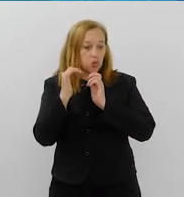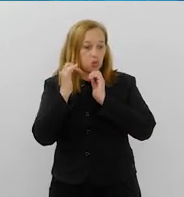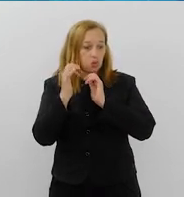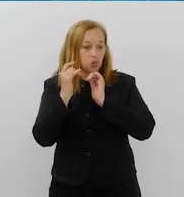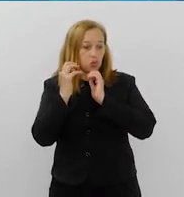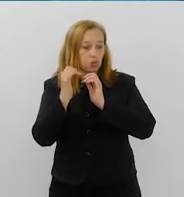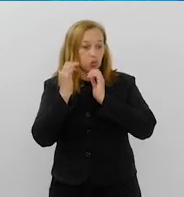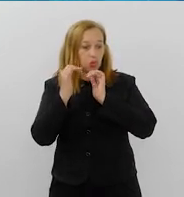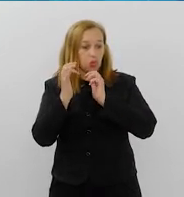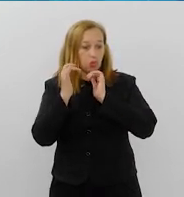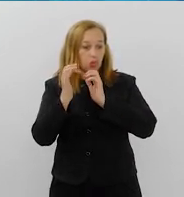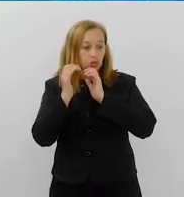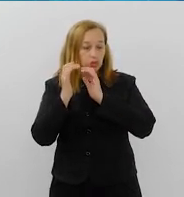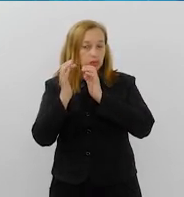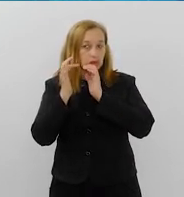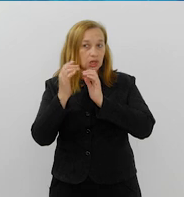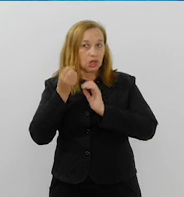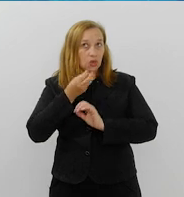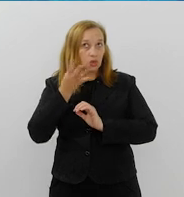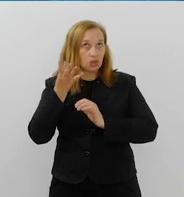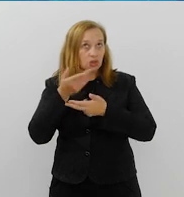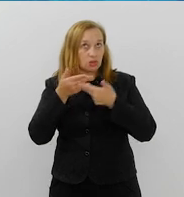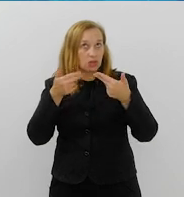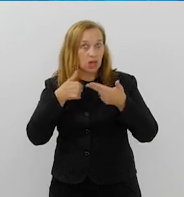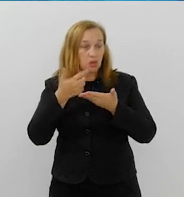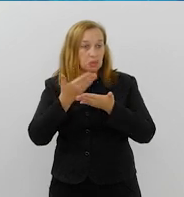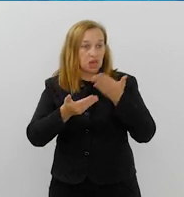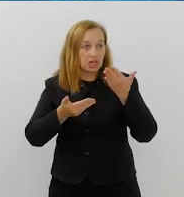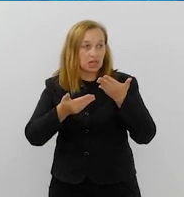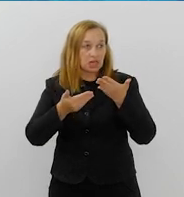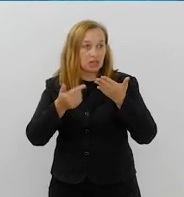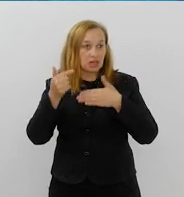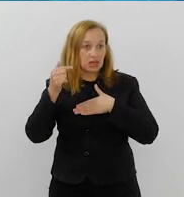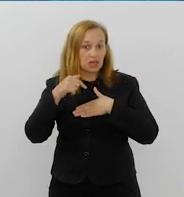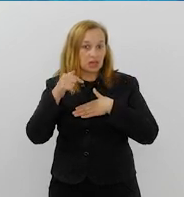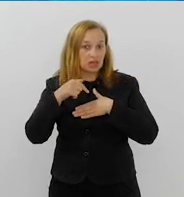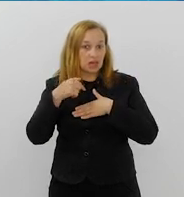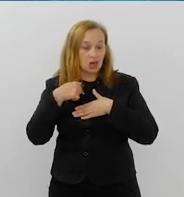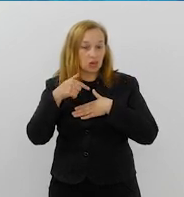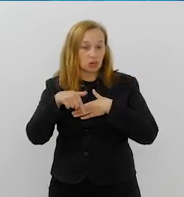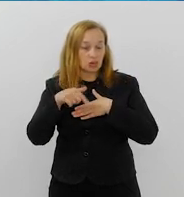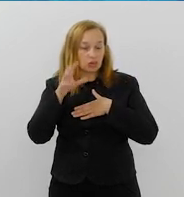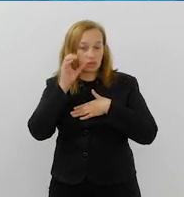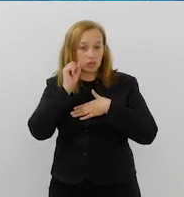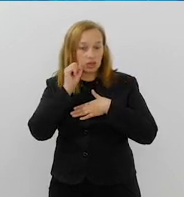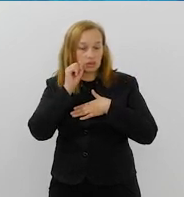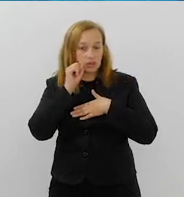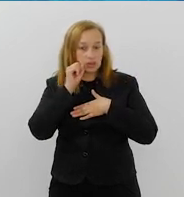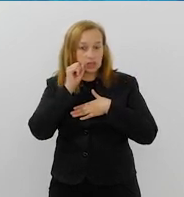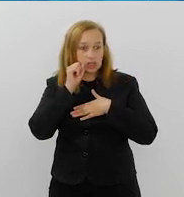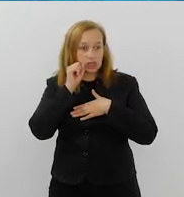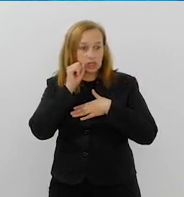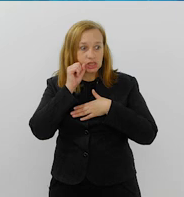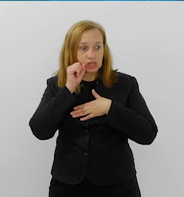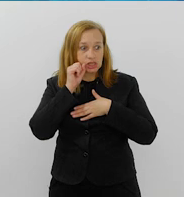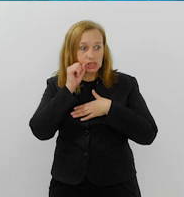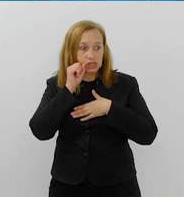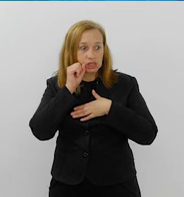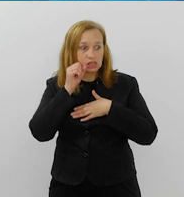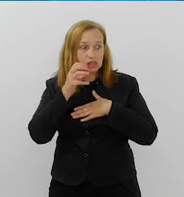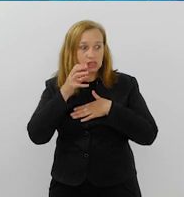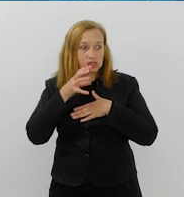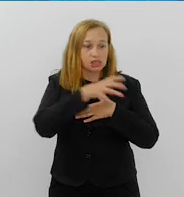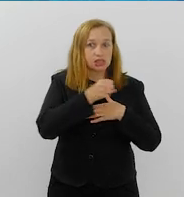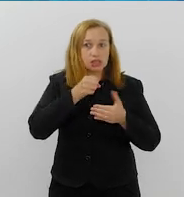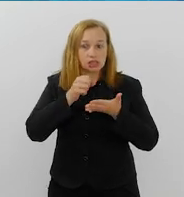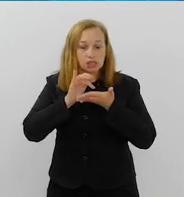ou menos ligada que quantas coisas eu estou perdendo naquele momento que eu estou ali dormindo, né?